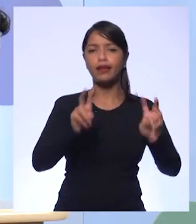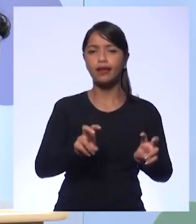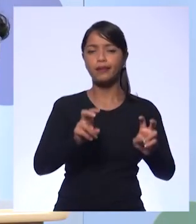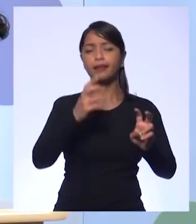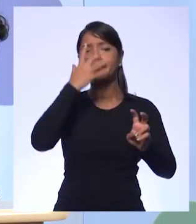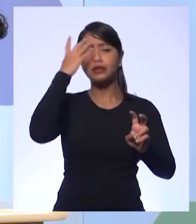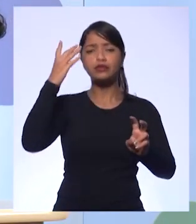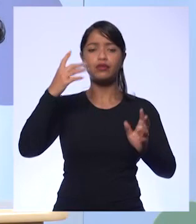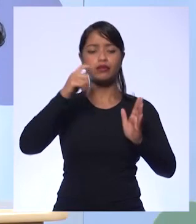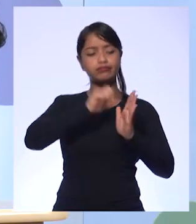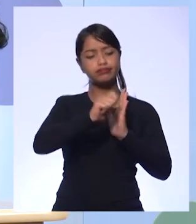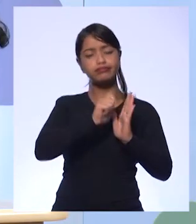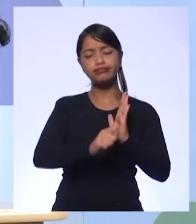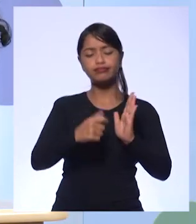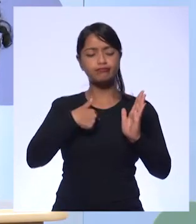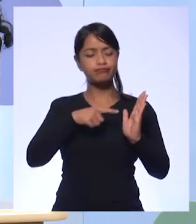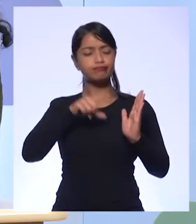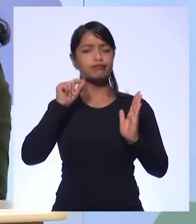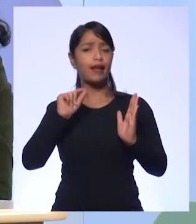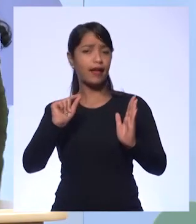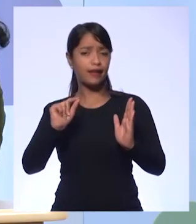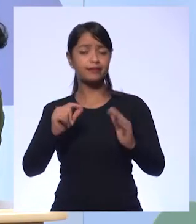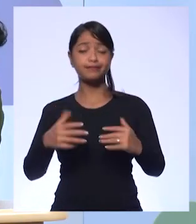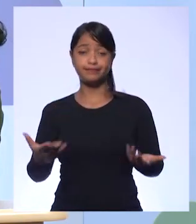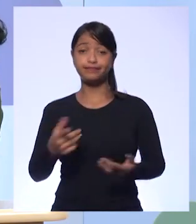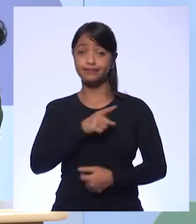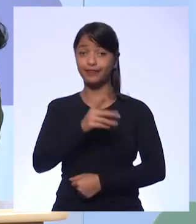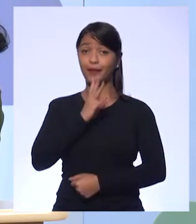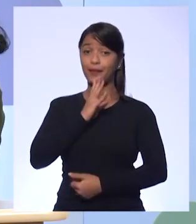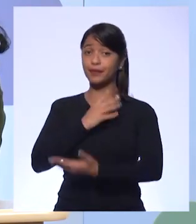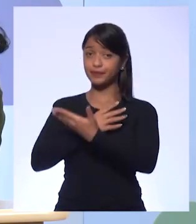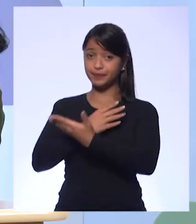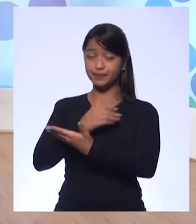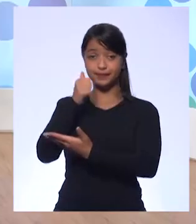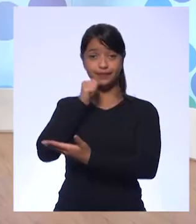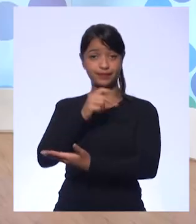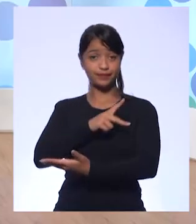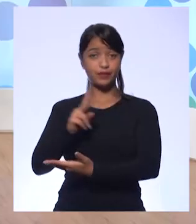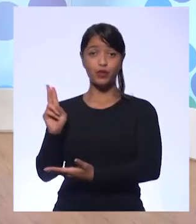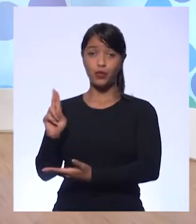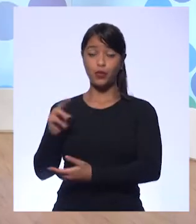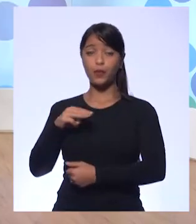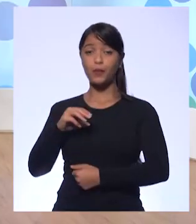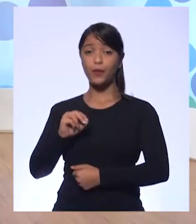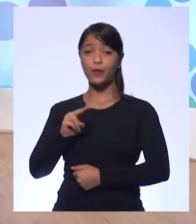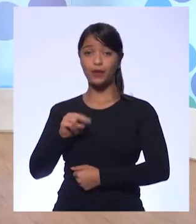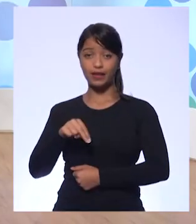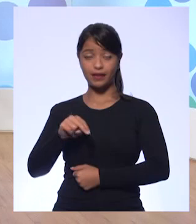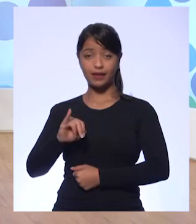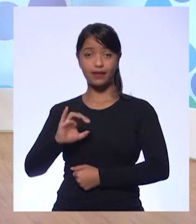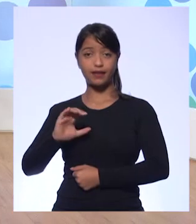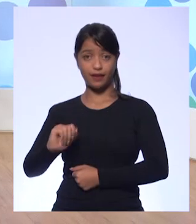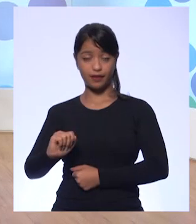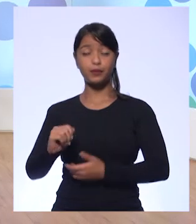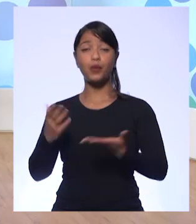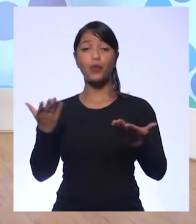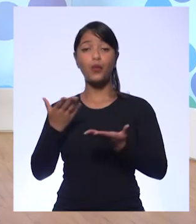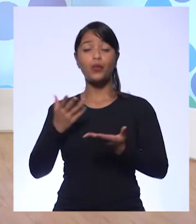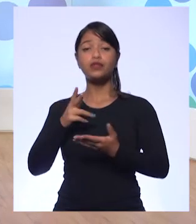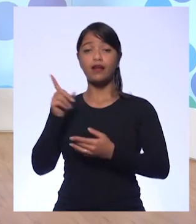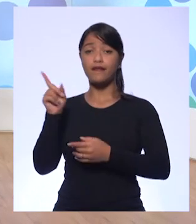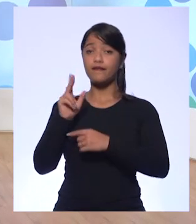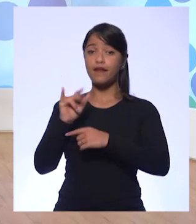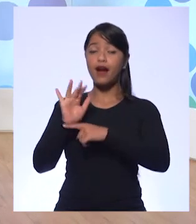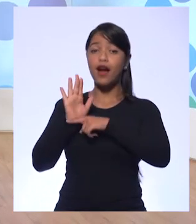professora Mônica, que venho sempre como moderadora da aula da professora Daniele Duarte. Bom dia! Bom dia! Eu falei que eu adoro